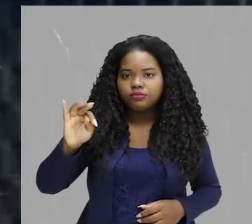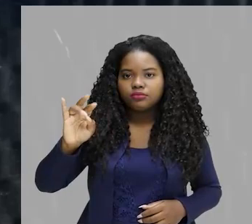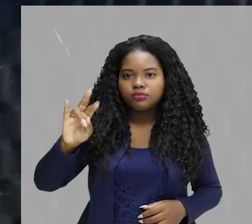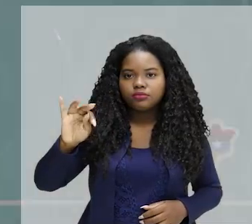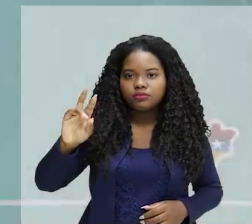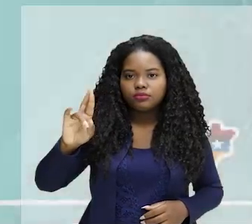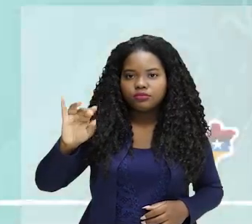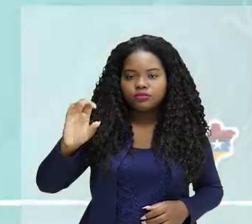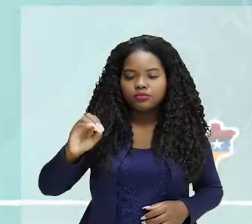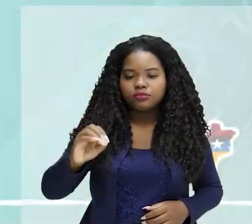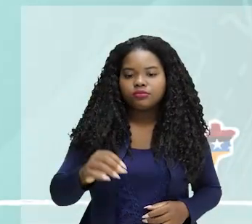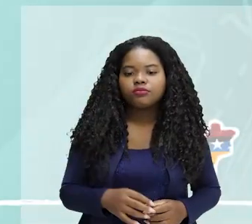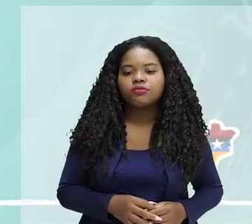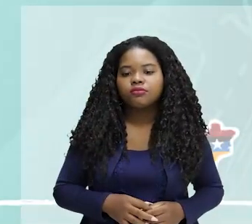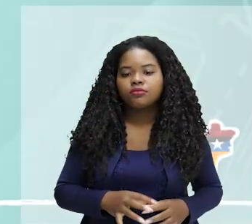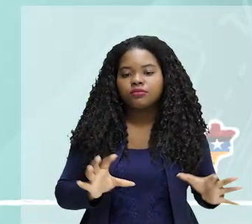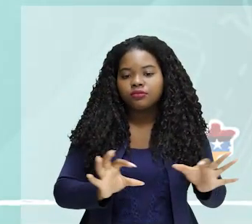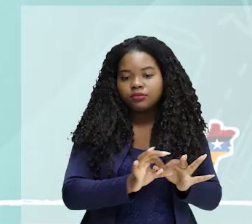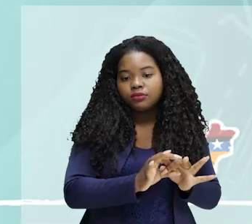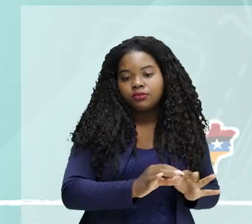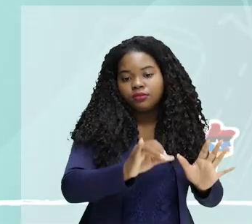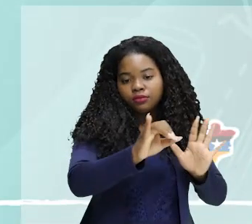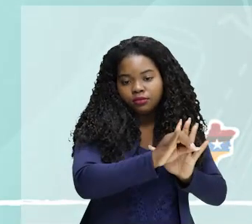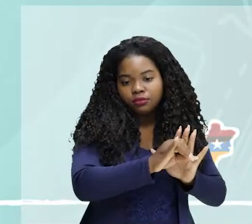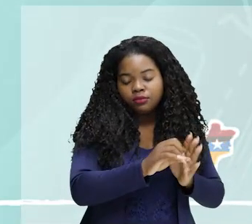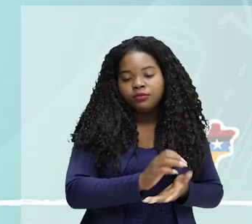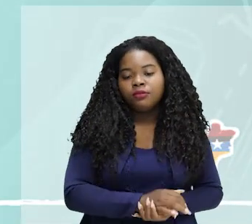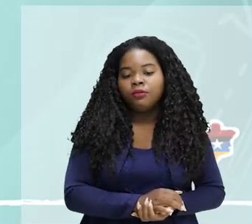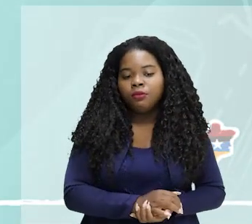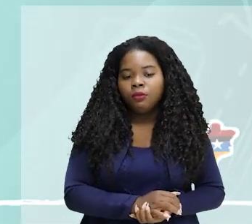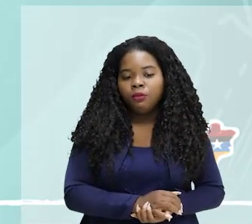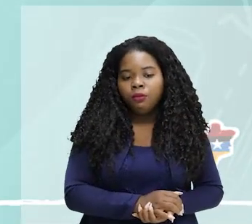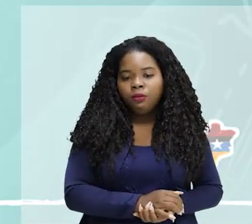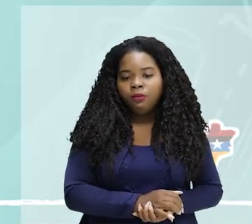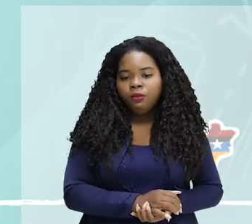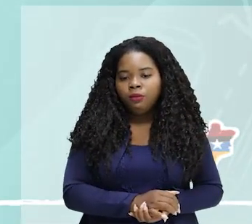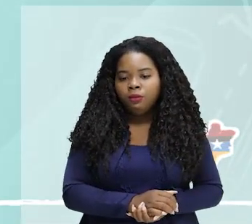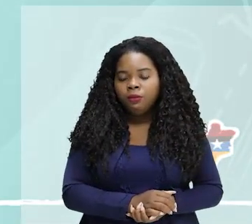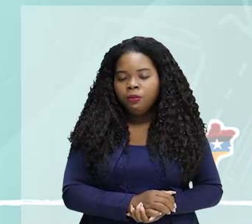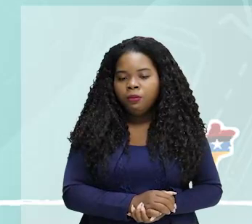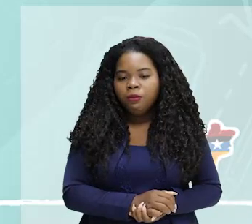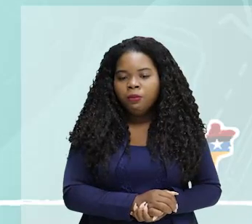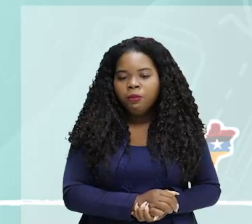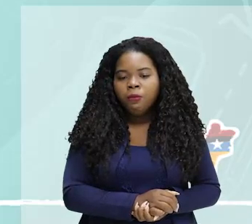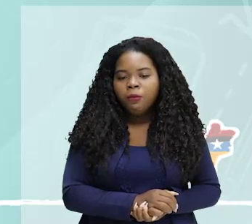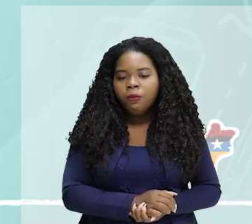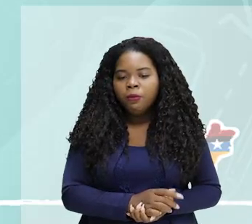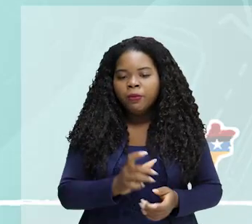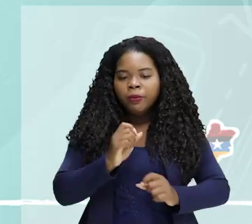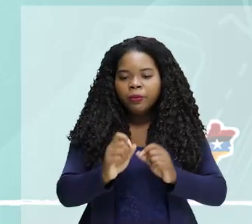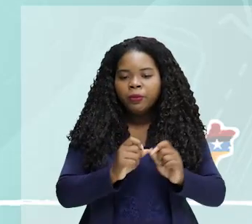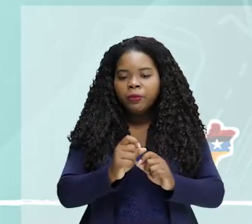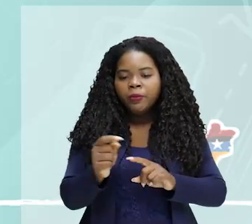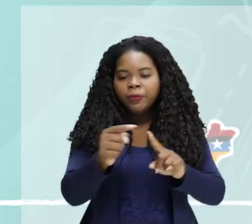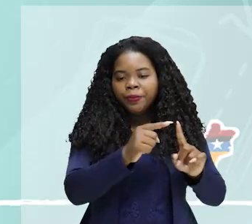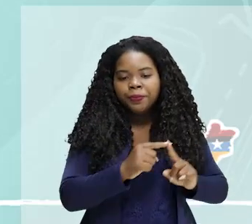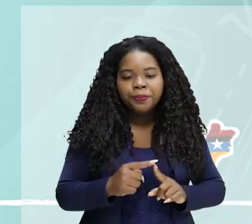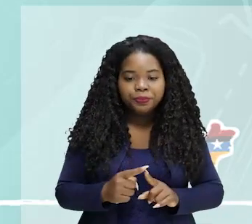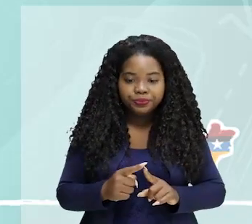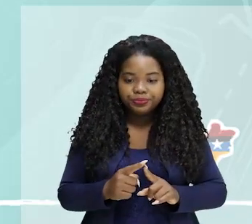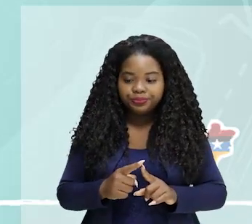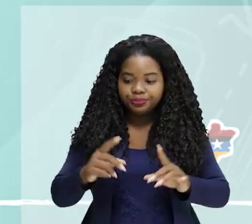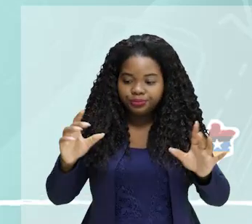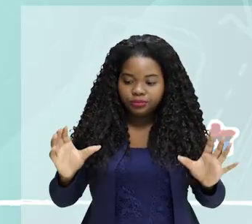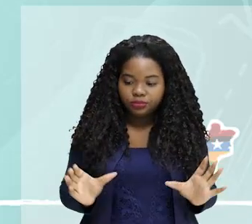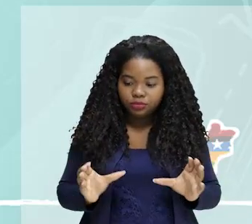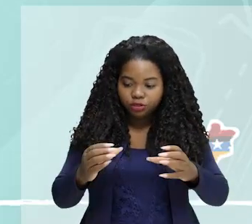uma palavra que deriva da palavra identidade. Se eu estou falando de aspectos identitários, eu estou falando de aspectos que compõem a